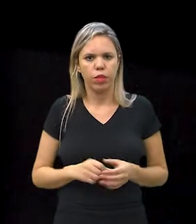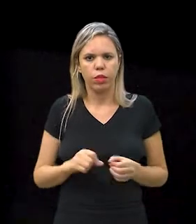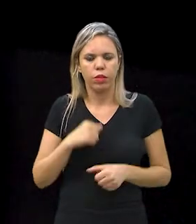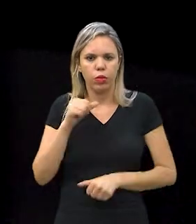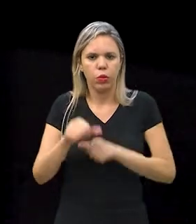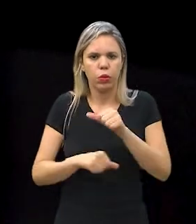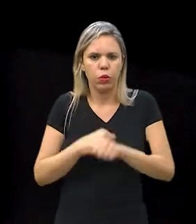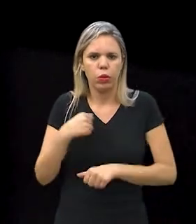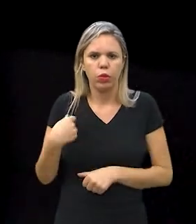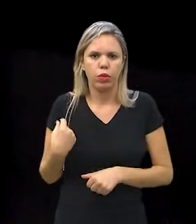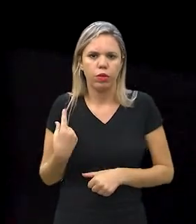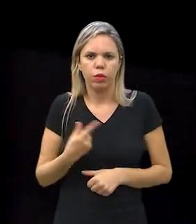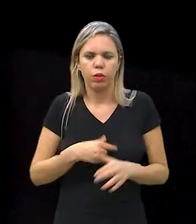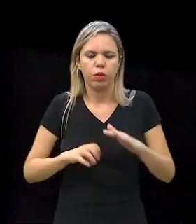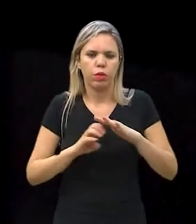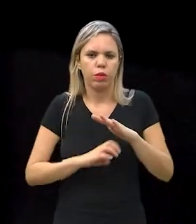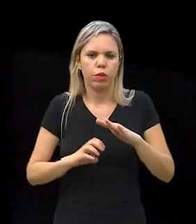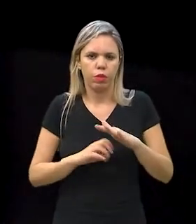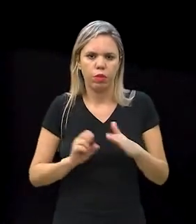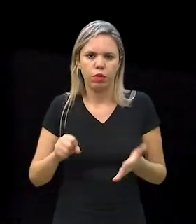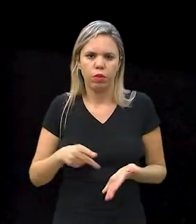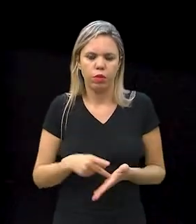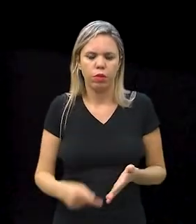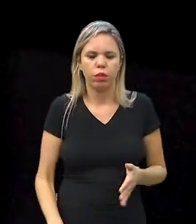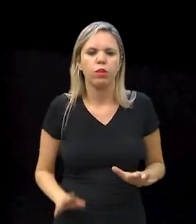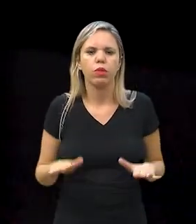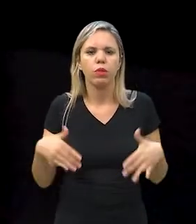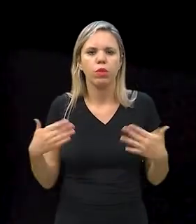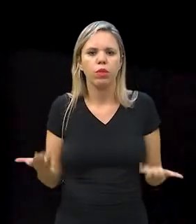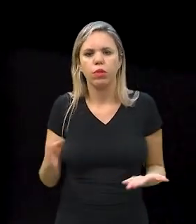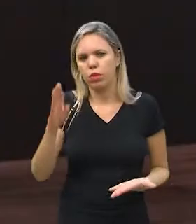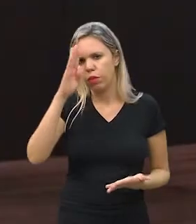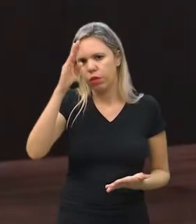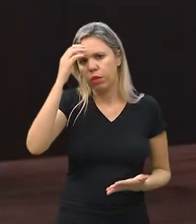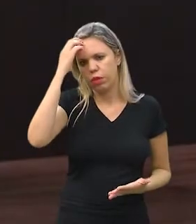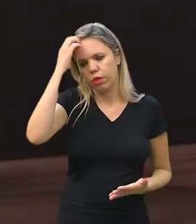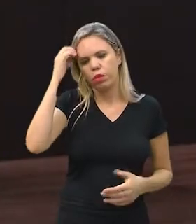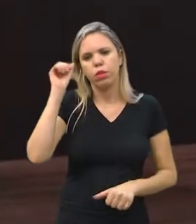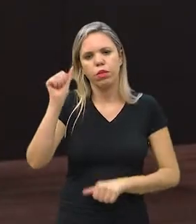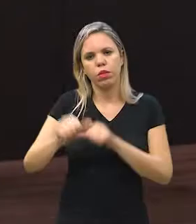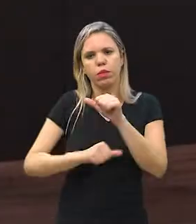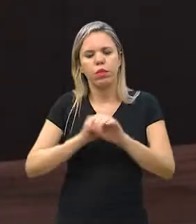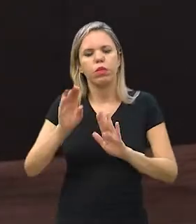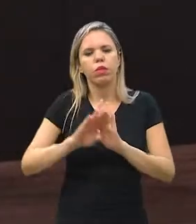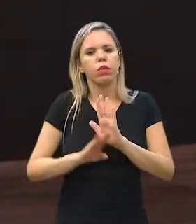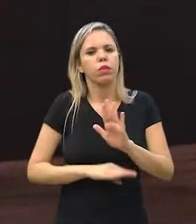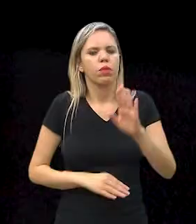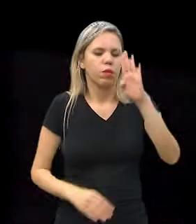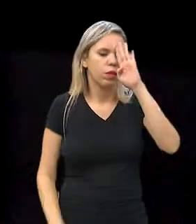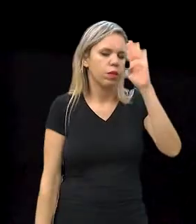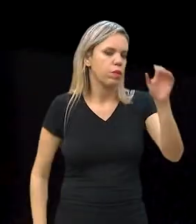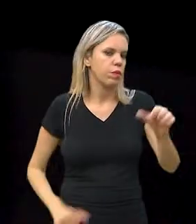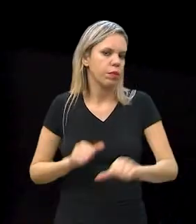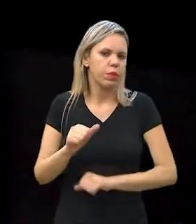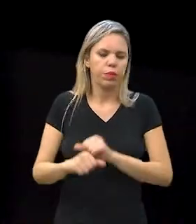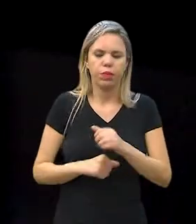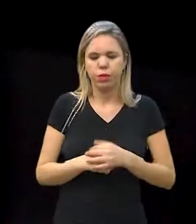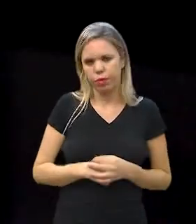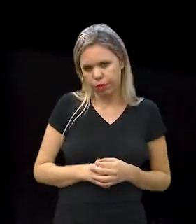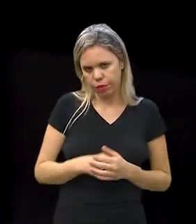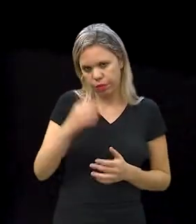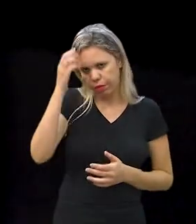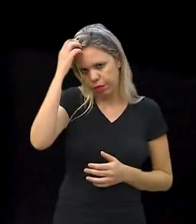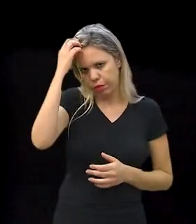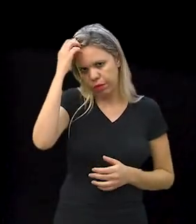muito, muito. E isso fez mudar totalmente minha empresa, sem dúvida nenhuma. Quais são as principais mudanças? Olha, a